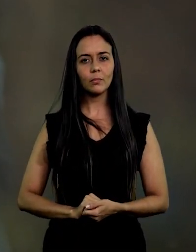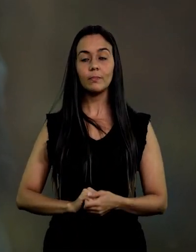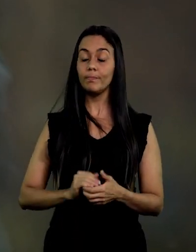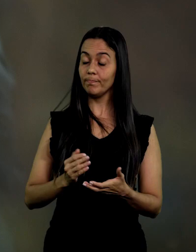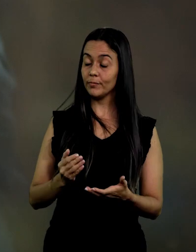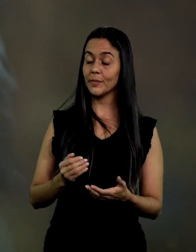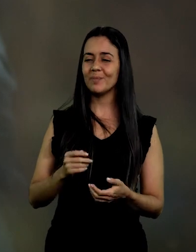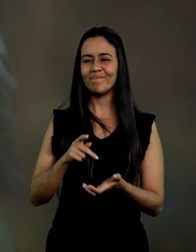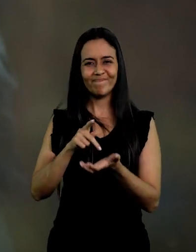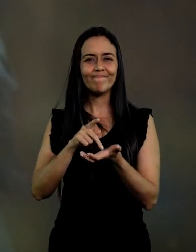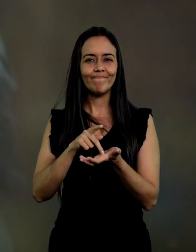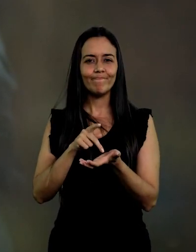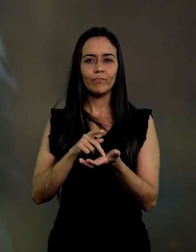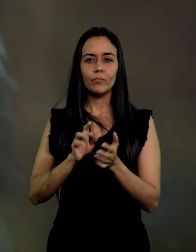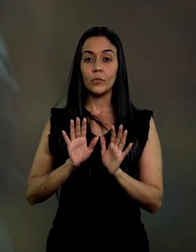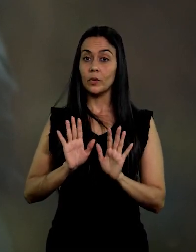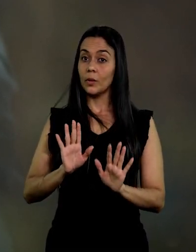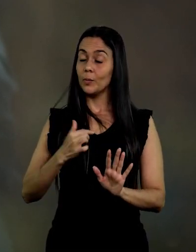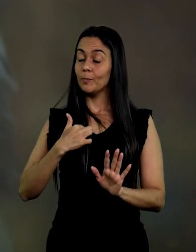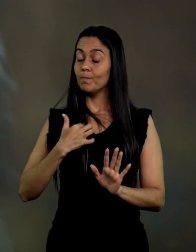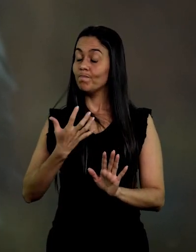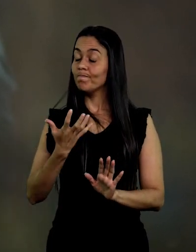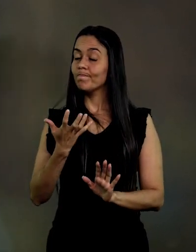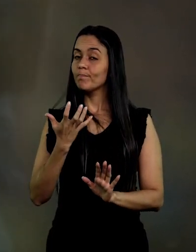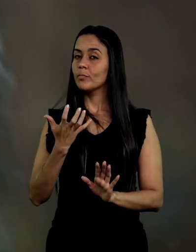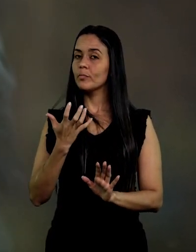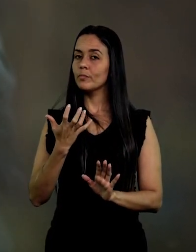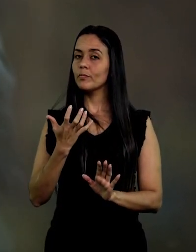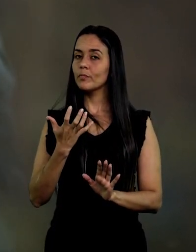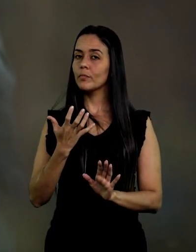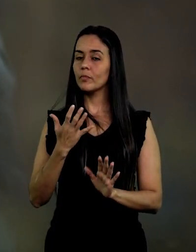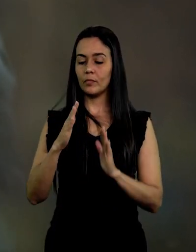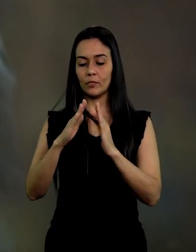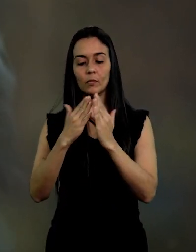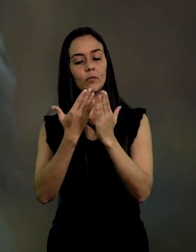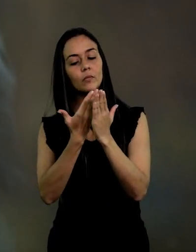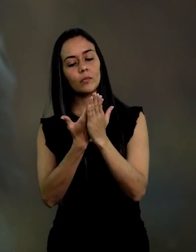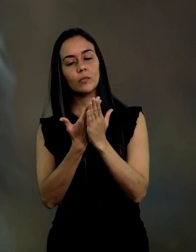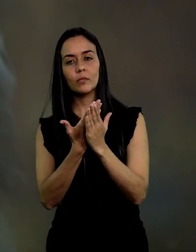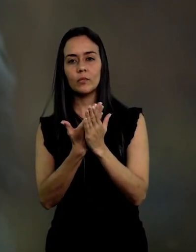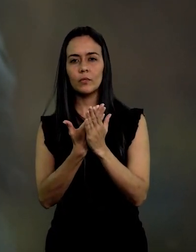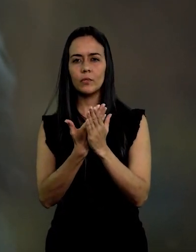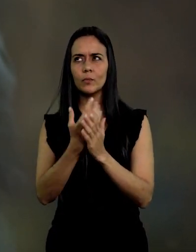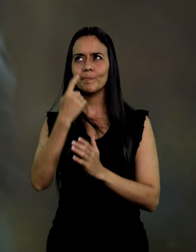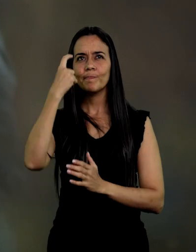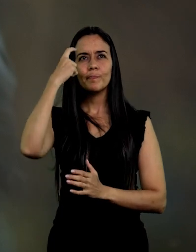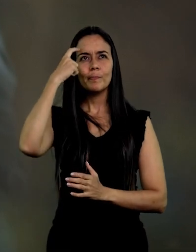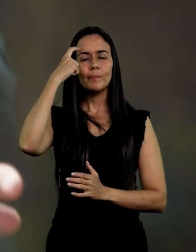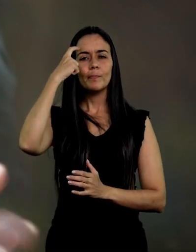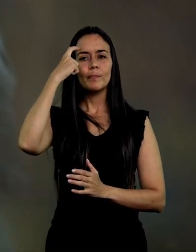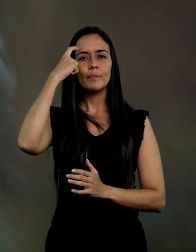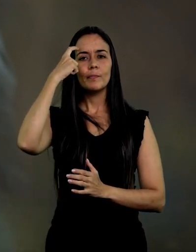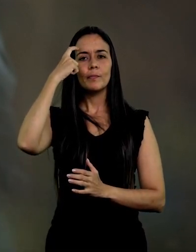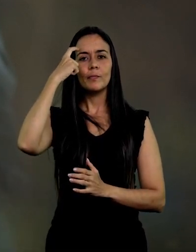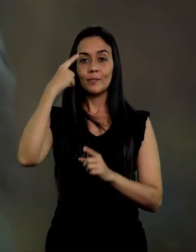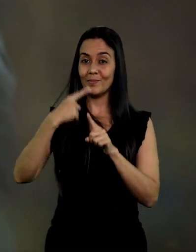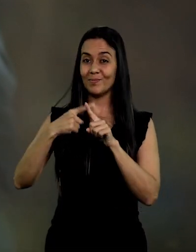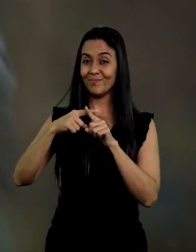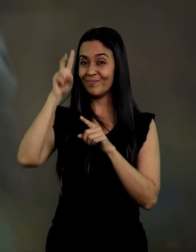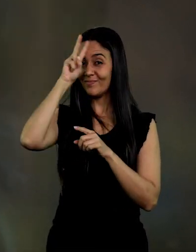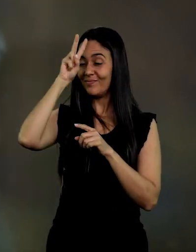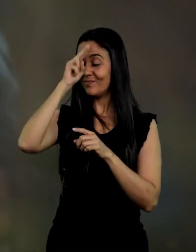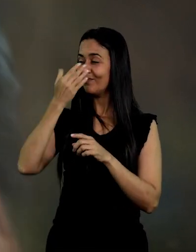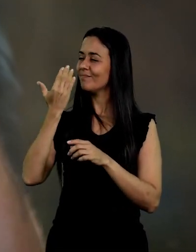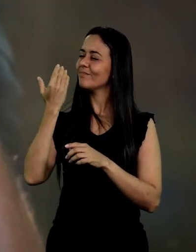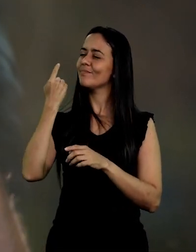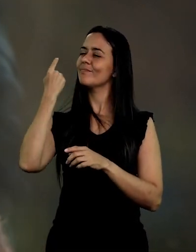uma coisa assim que eu espero que nesse momento a escola possa se pôr em xeque, porque historicamente é isso mesmo, né?